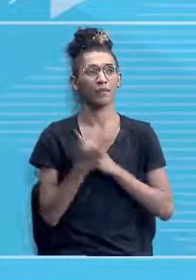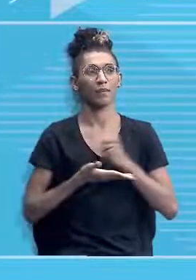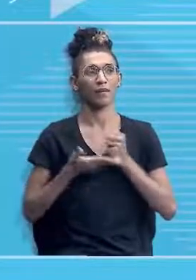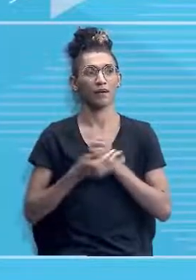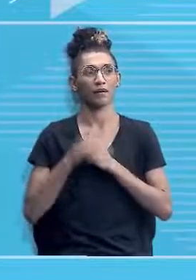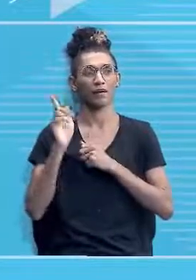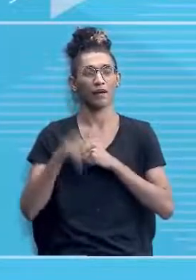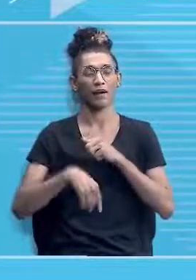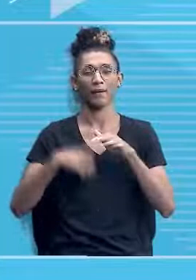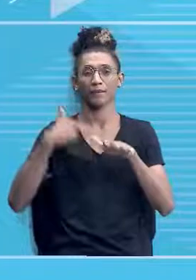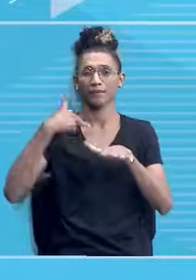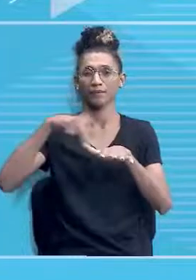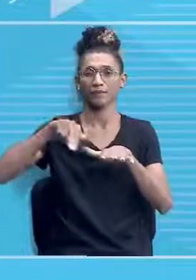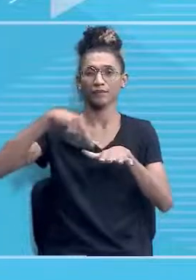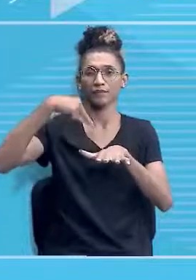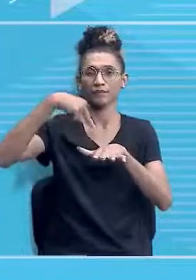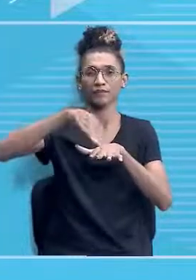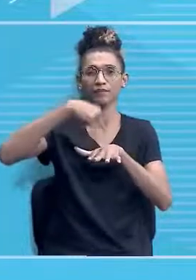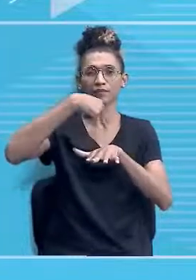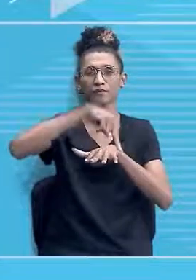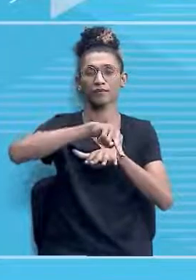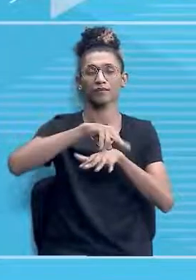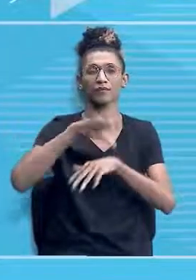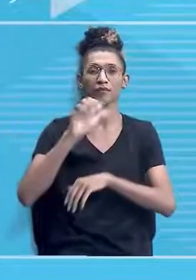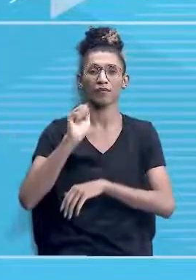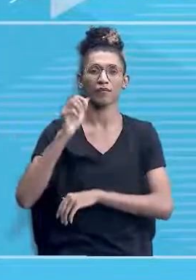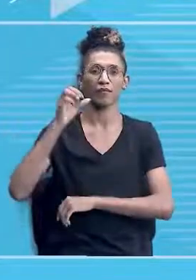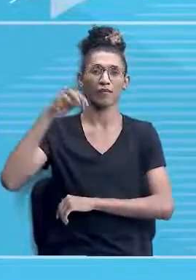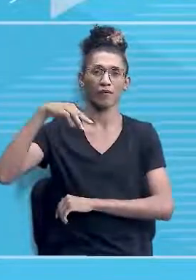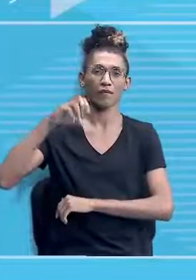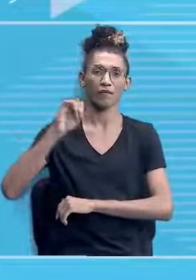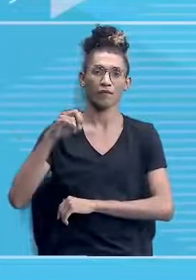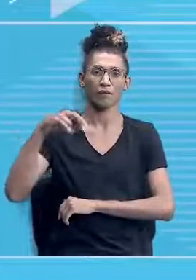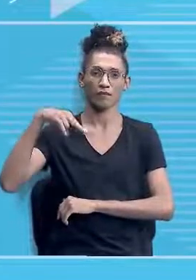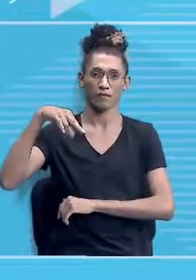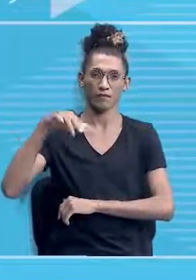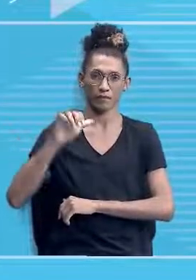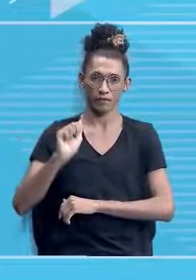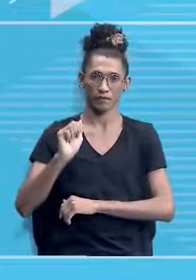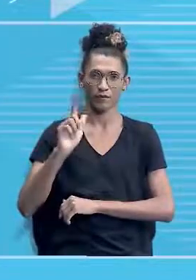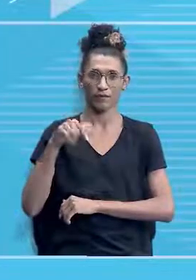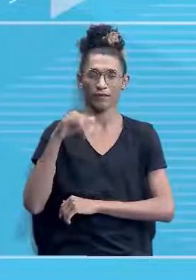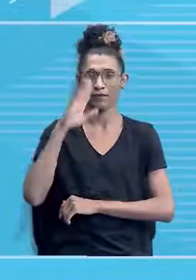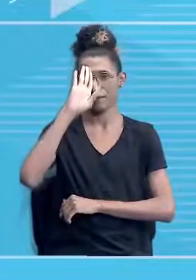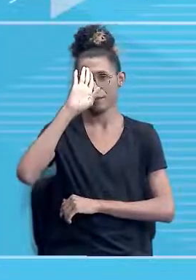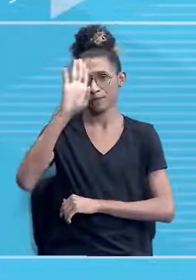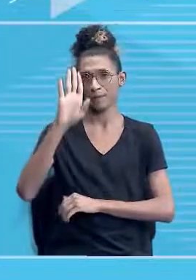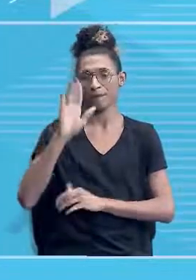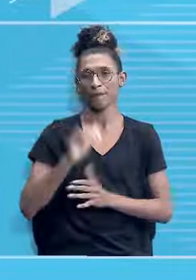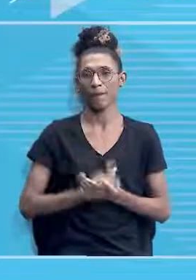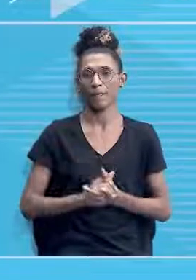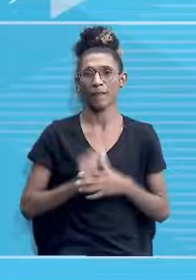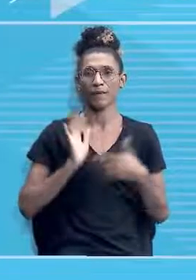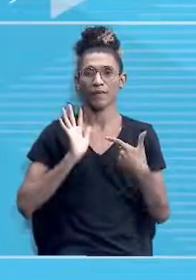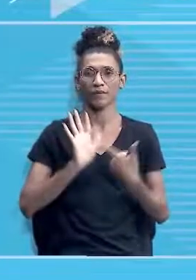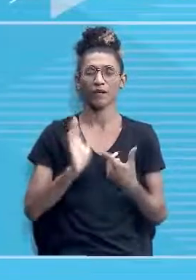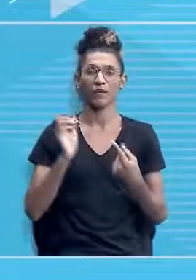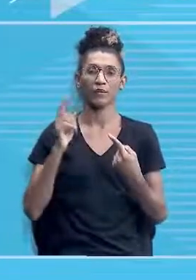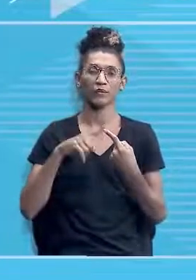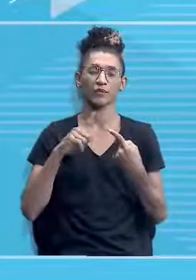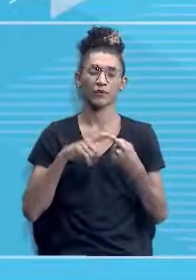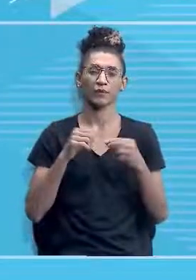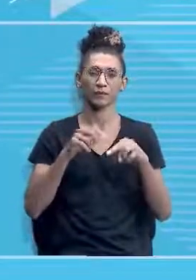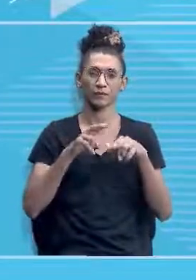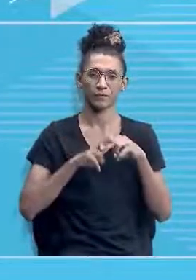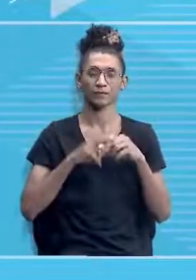é as aminas a basicidade das aminas tem uma importância total para o vestibular e eu vou colocar Qual o critério por isso que nós